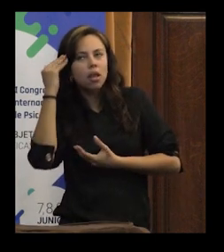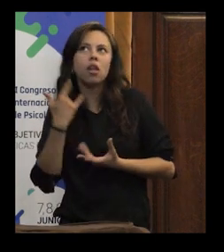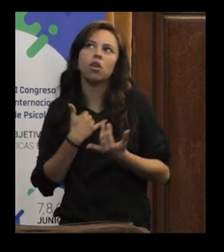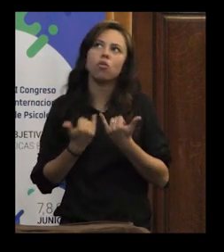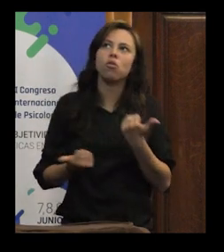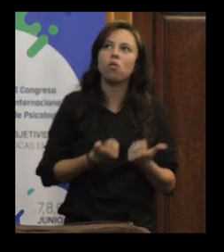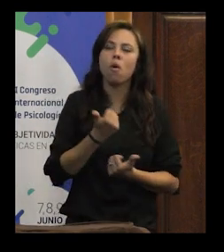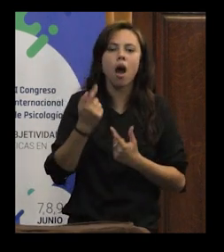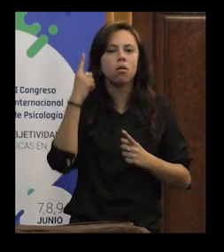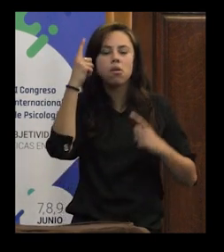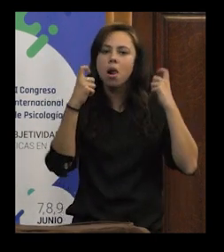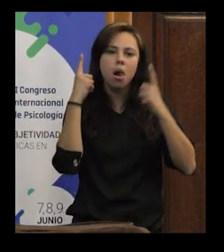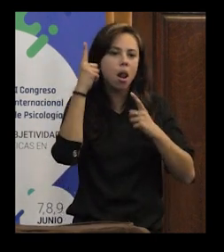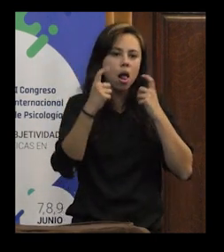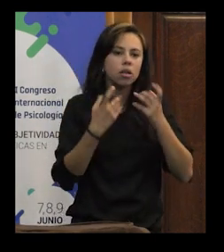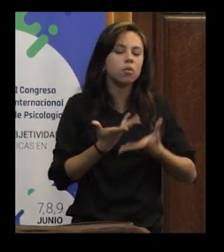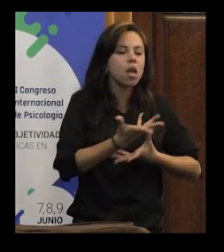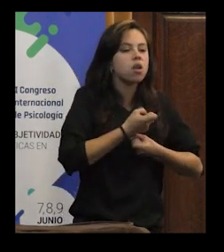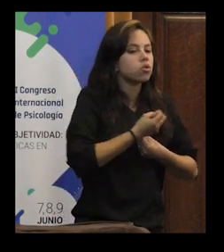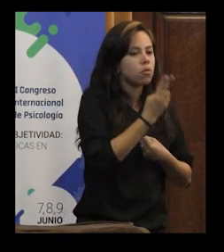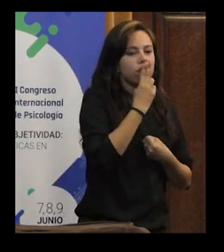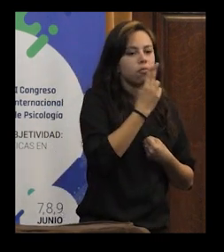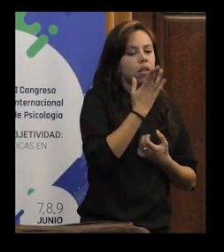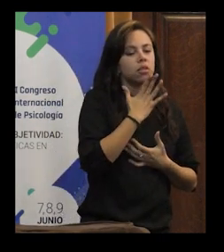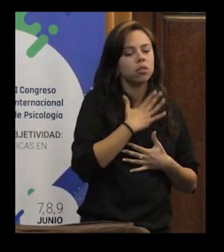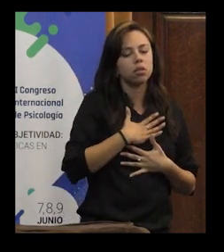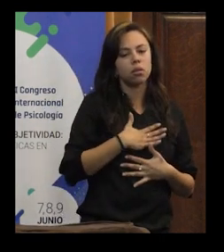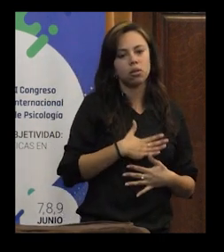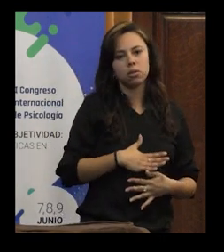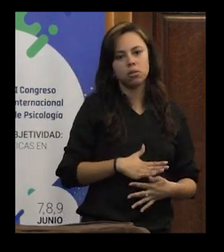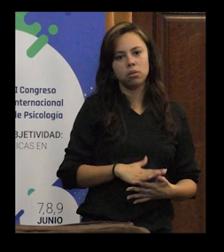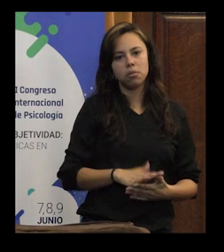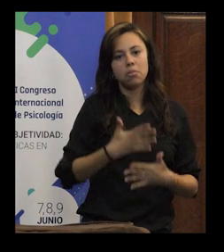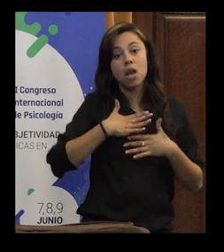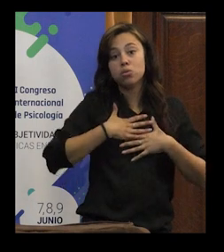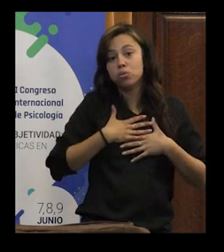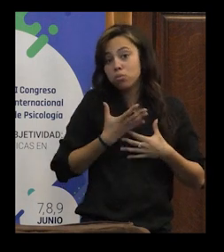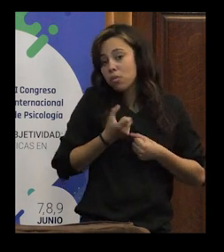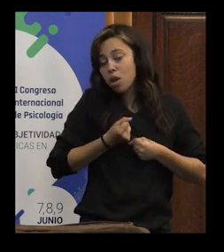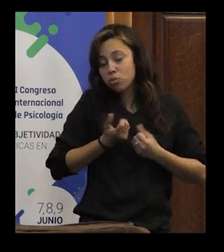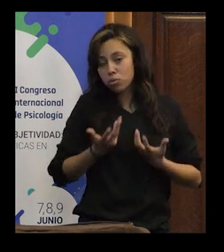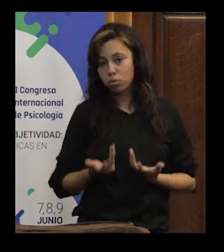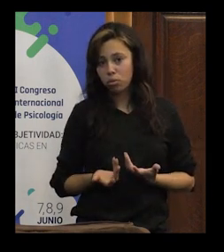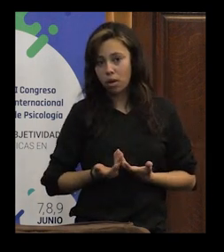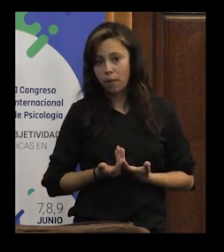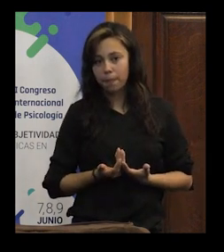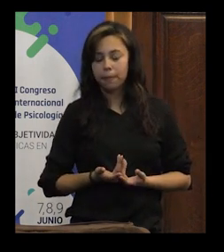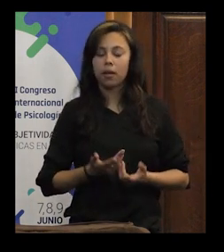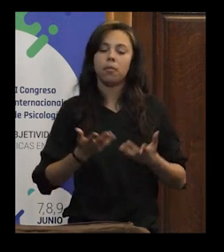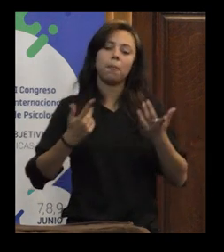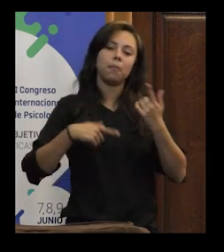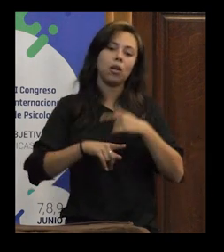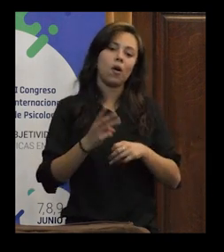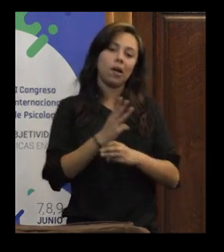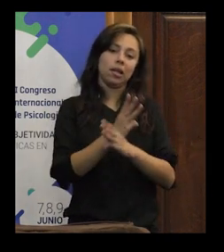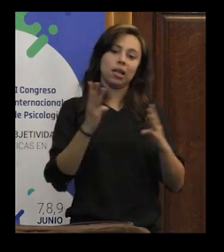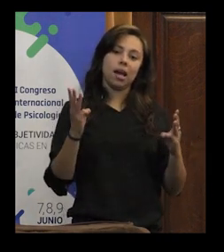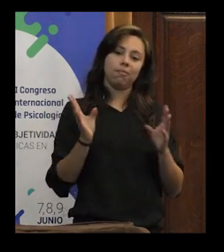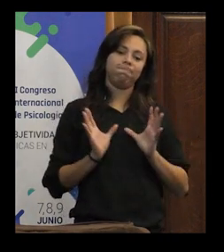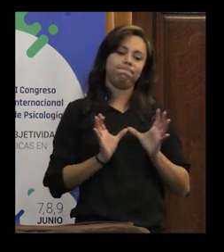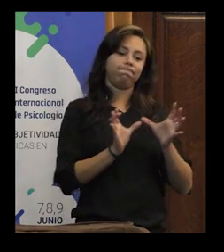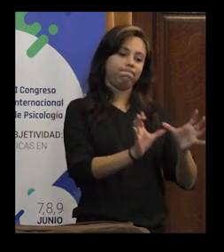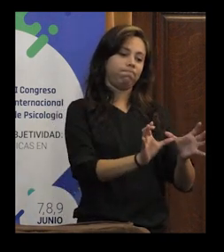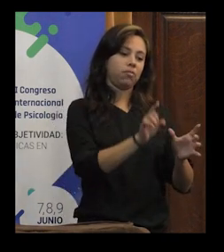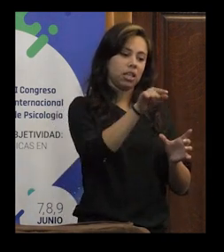nível. É uma ajuda precária. Insisto, não é uma boa ajuda, pero a